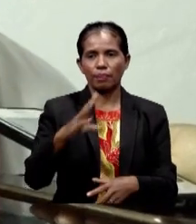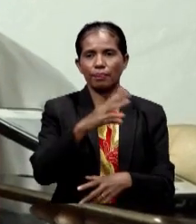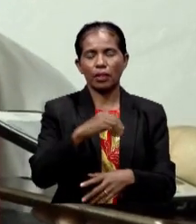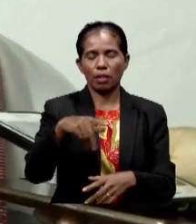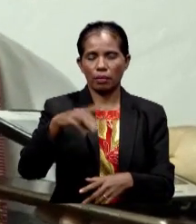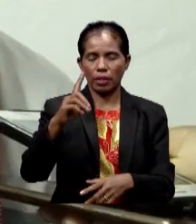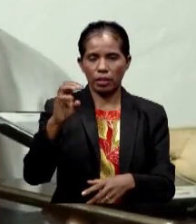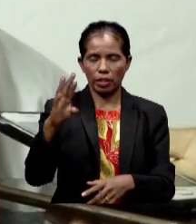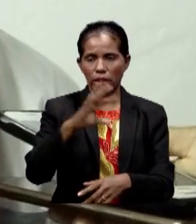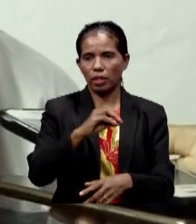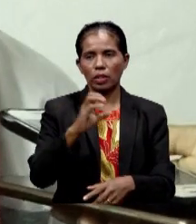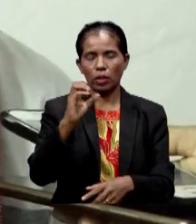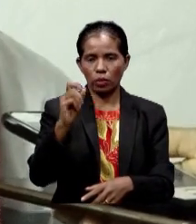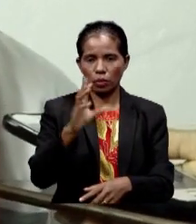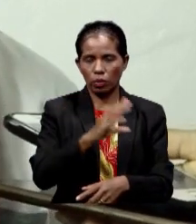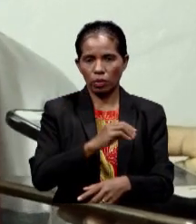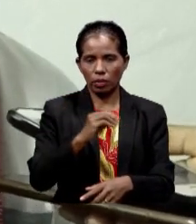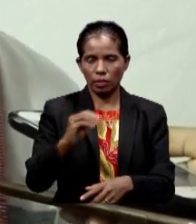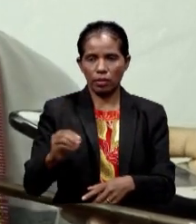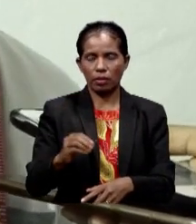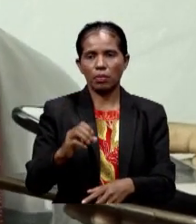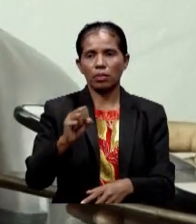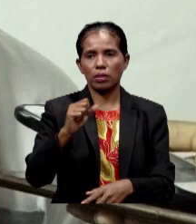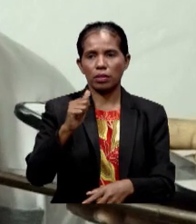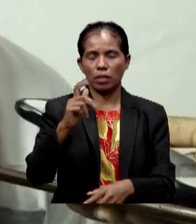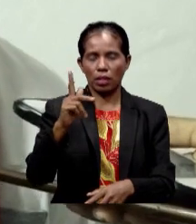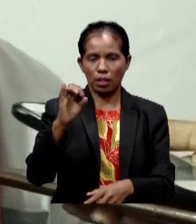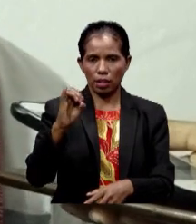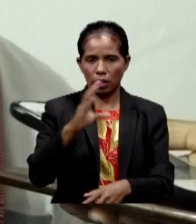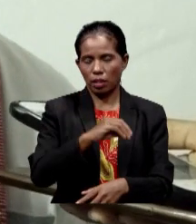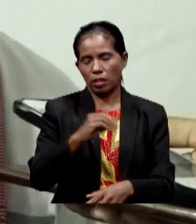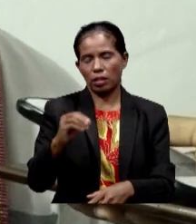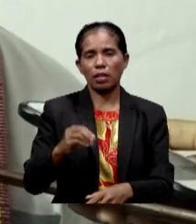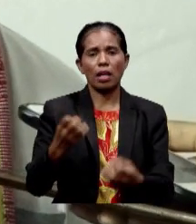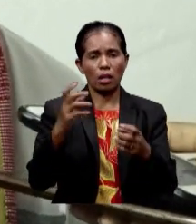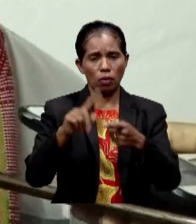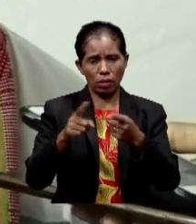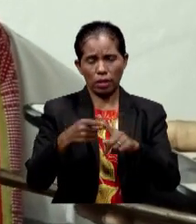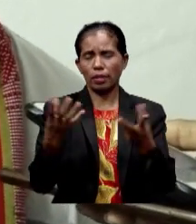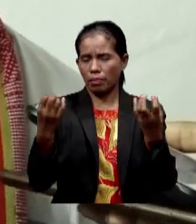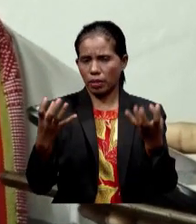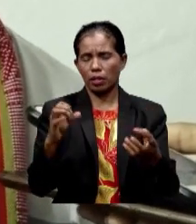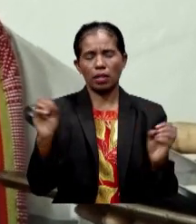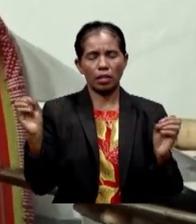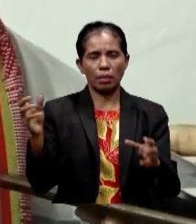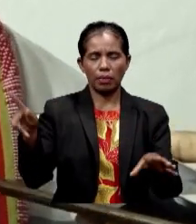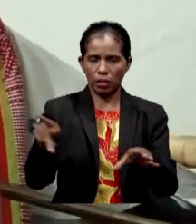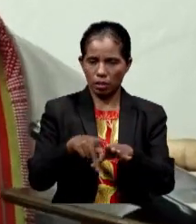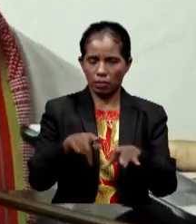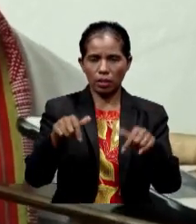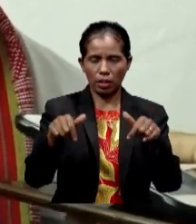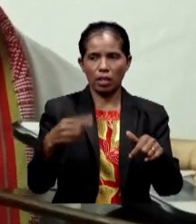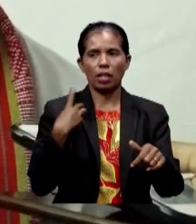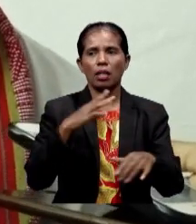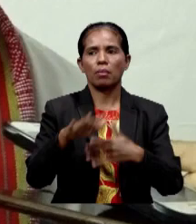Pedrito Rosira foto ne be lubu kida ne be Monsaki maun Domingos Nagasoro lubu kida ne be ke mola mosu ne mas a me foto ne